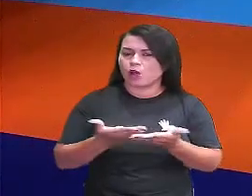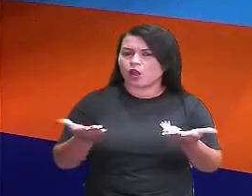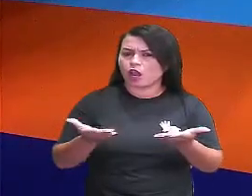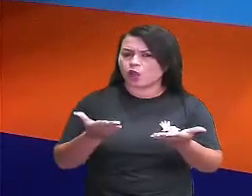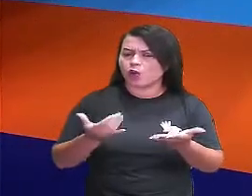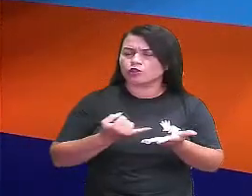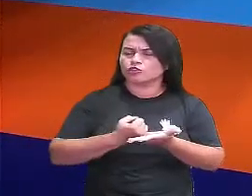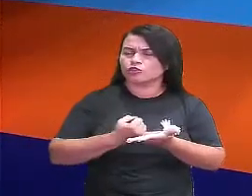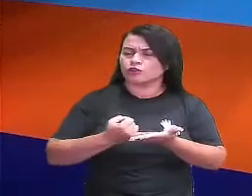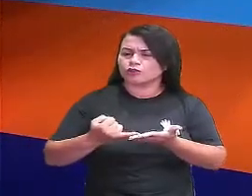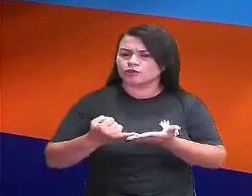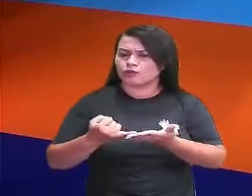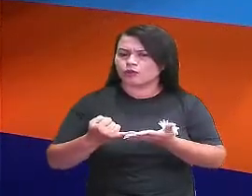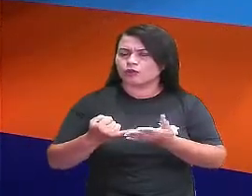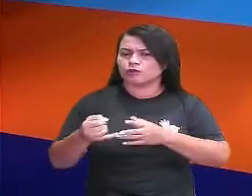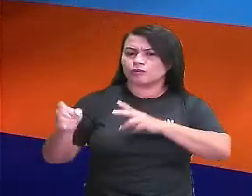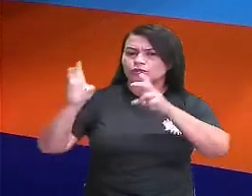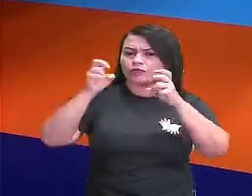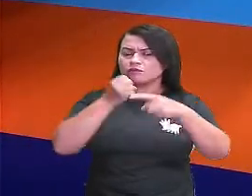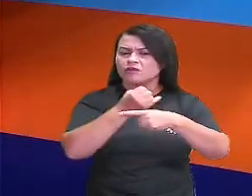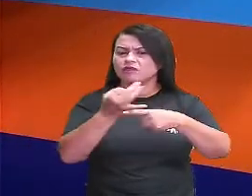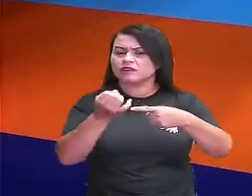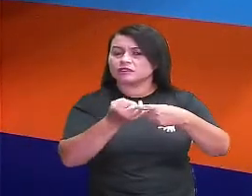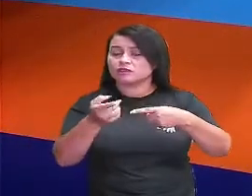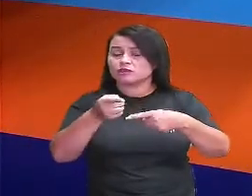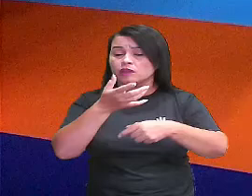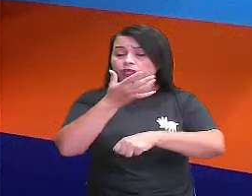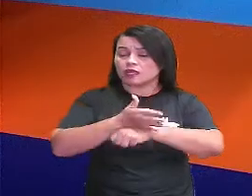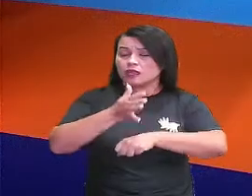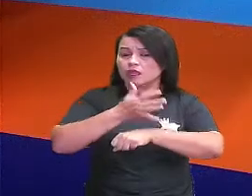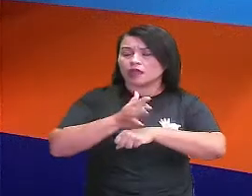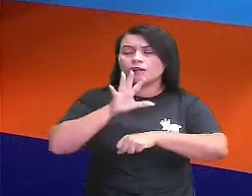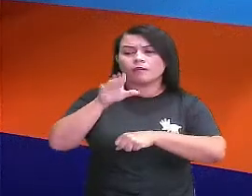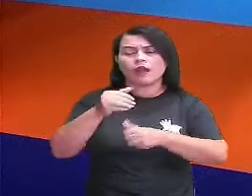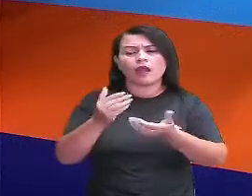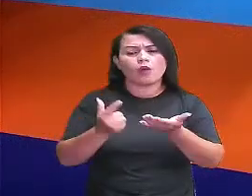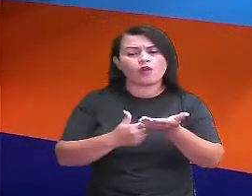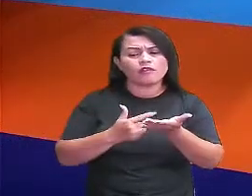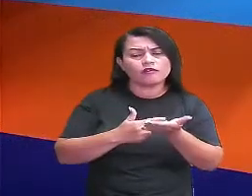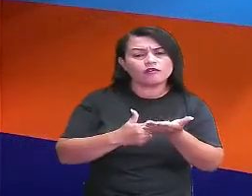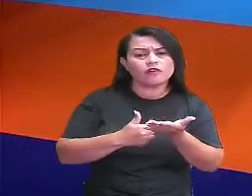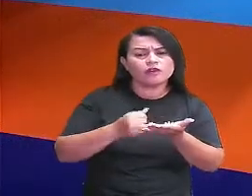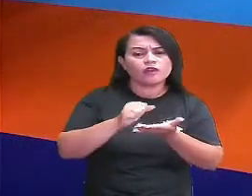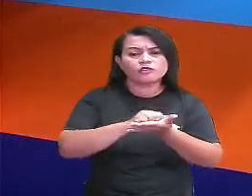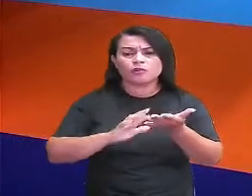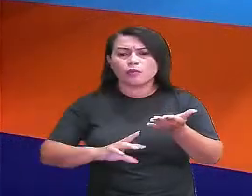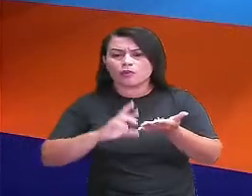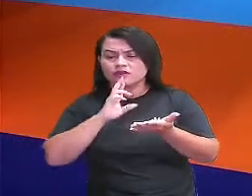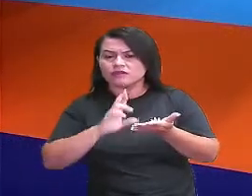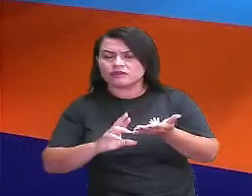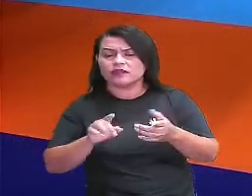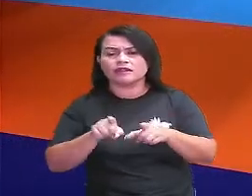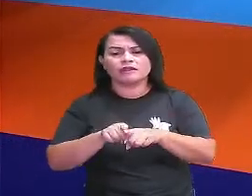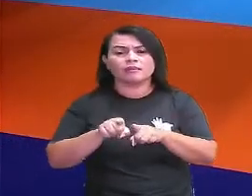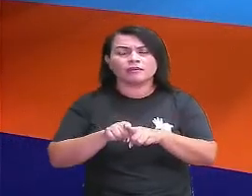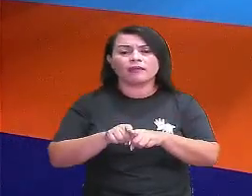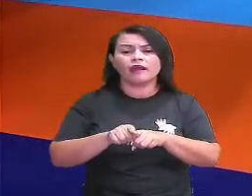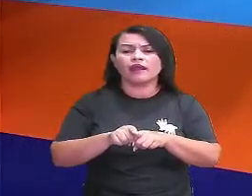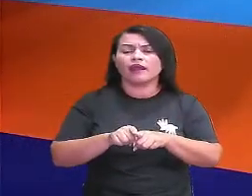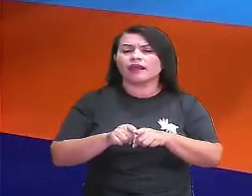de fração. E aí você vai treinando. Pega um livrinho, pega outro, faz um exercício, faz outro, principalmente